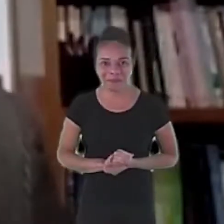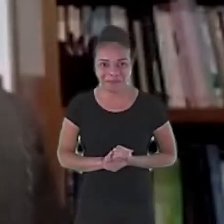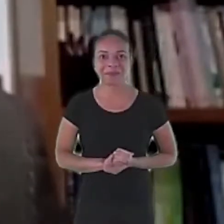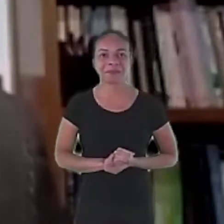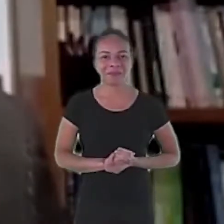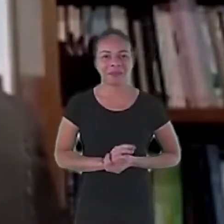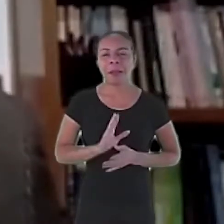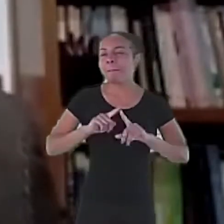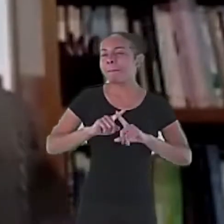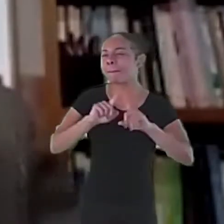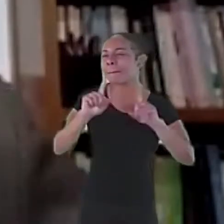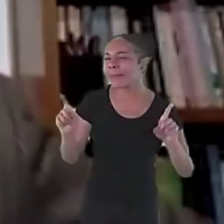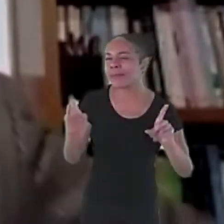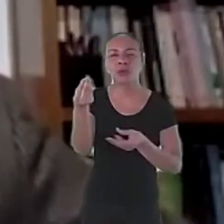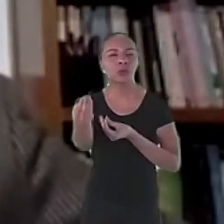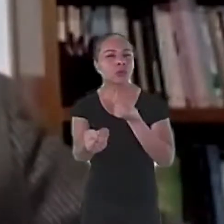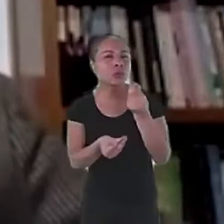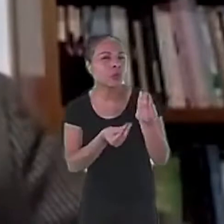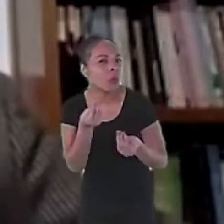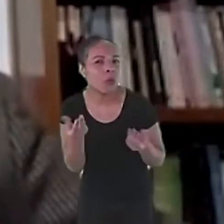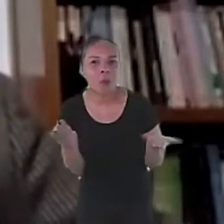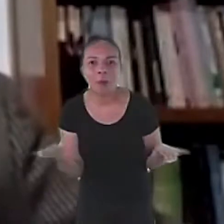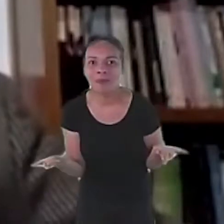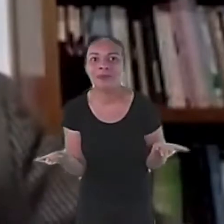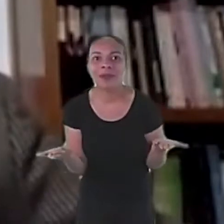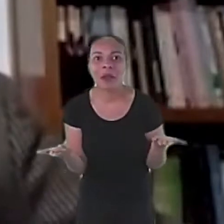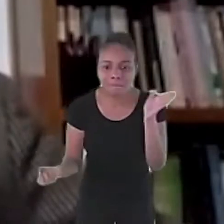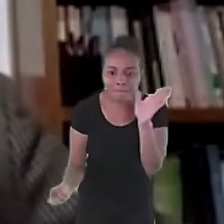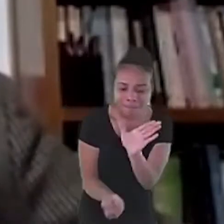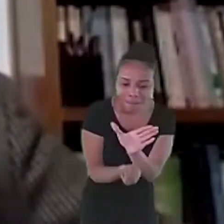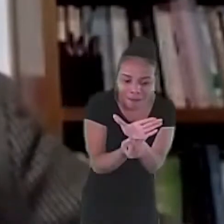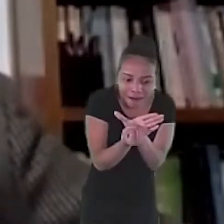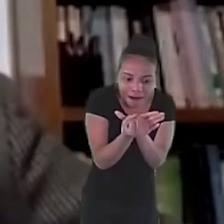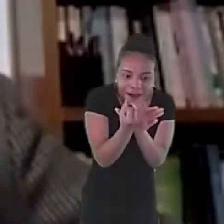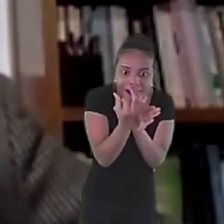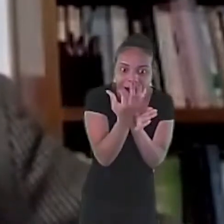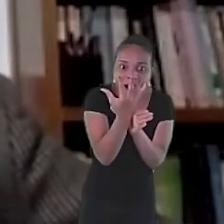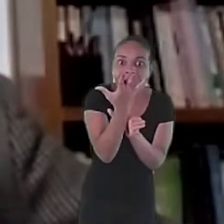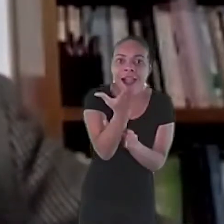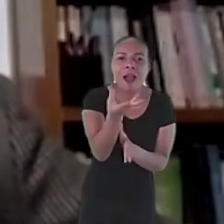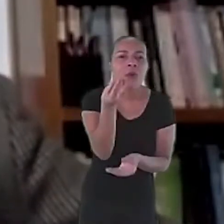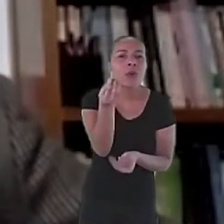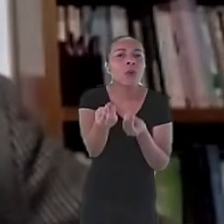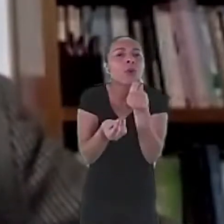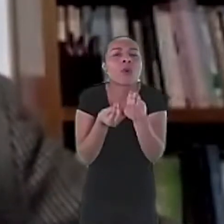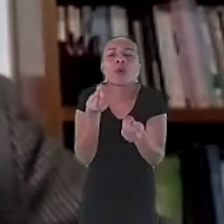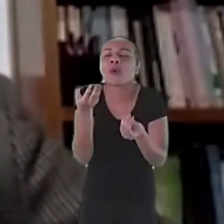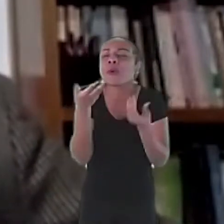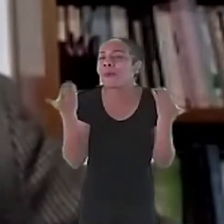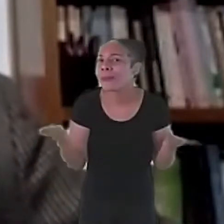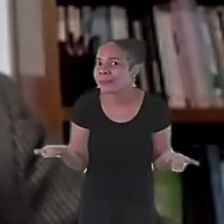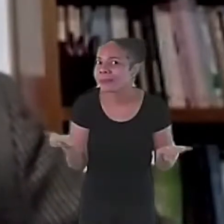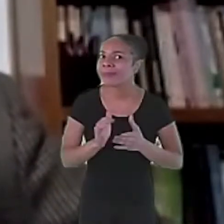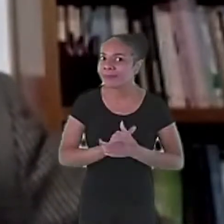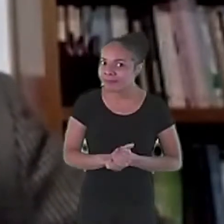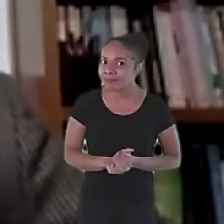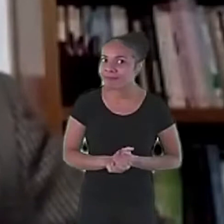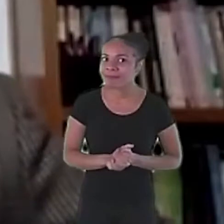Como é que nasceu isso? Como que tudo isso teve origem?